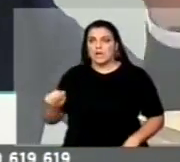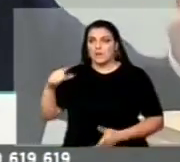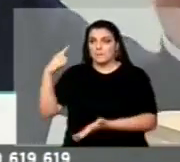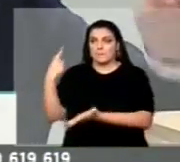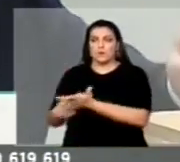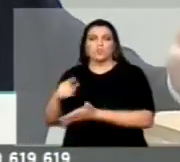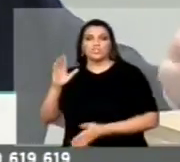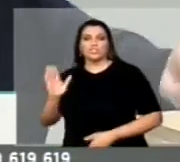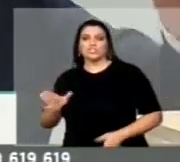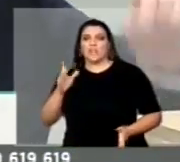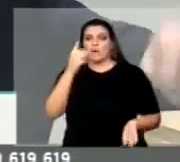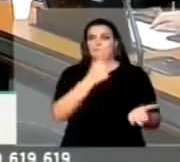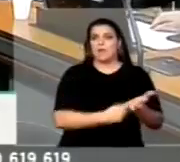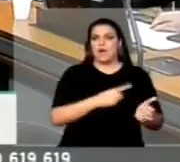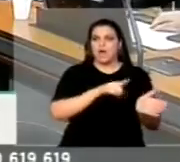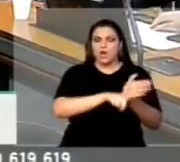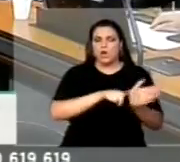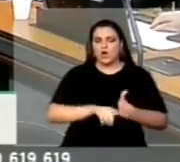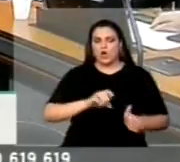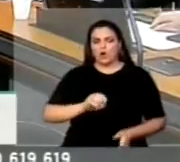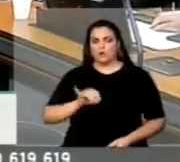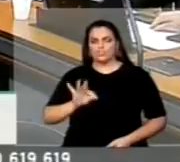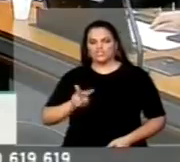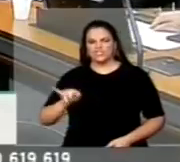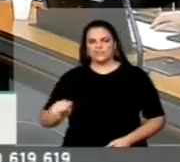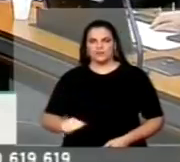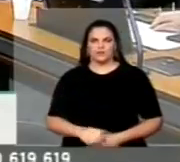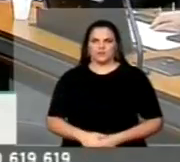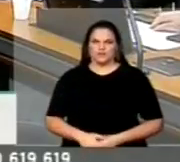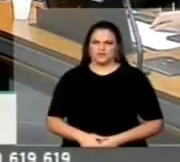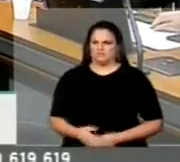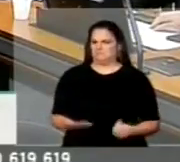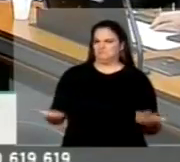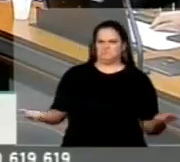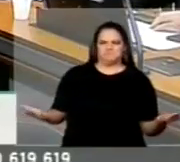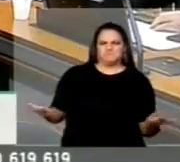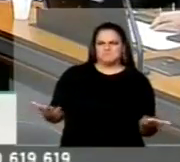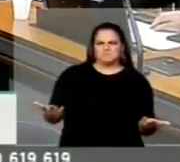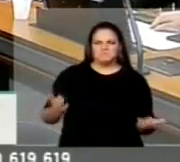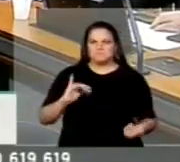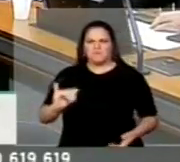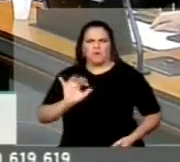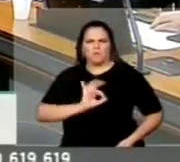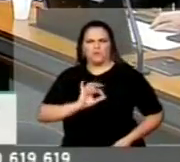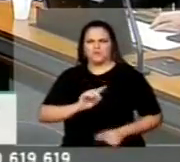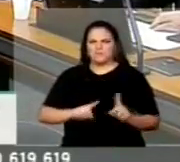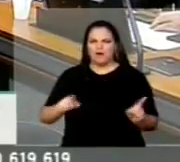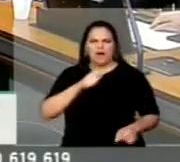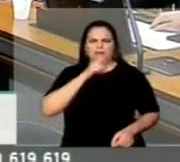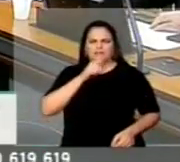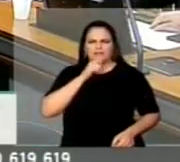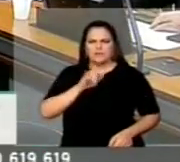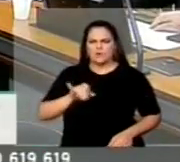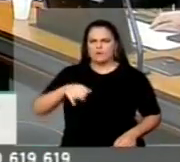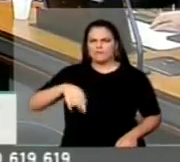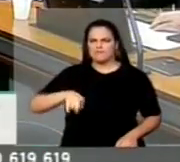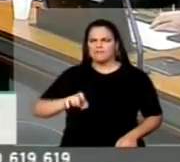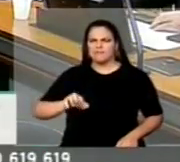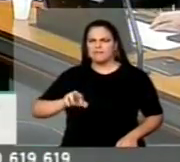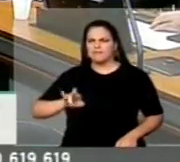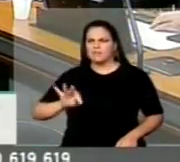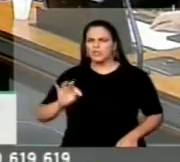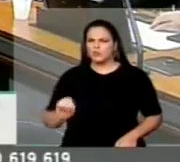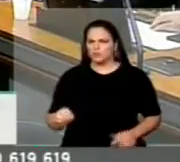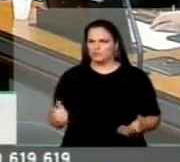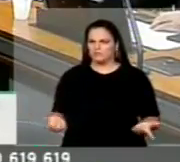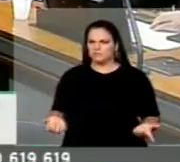que não queria, não mandou, e apresentaram a denúncia sem o inquérito. Porque a polícia estava fazendo o seu trabalho de investigação com várias oitivas